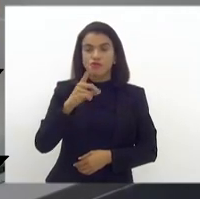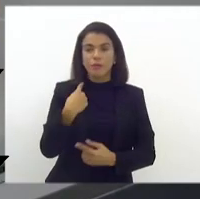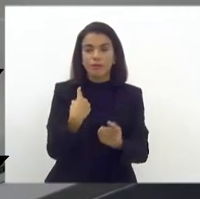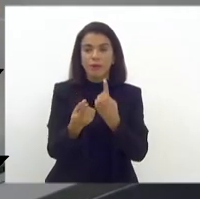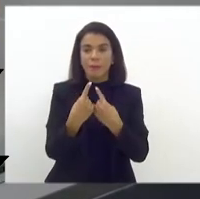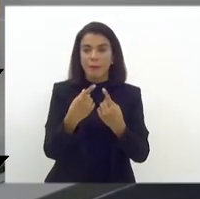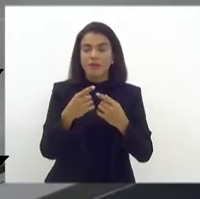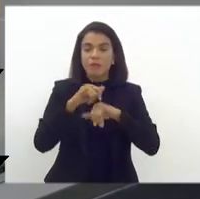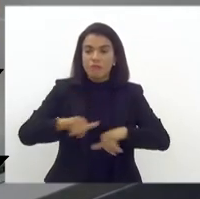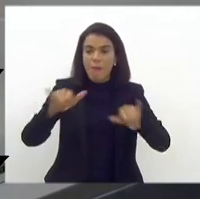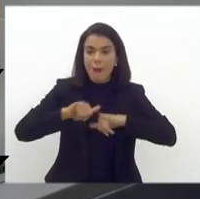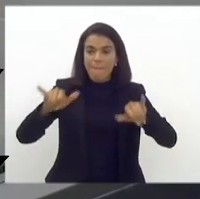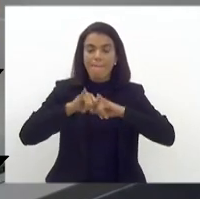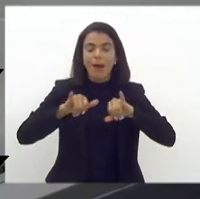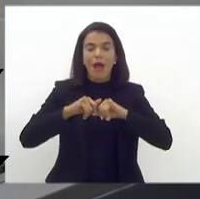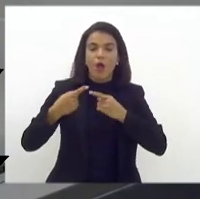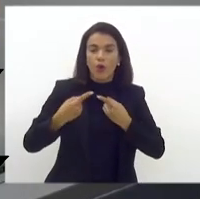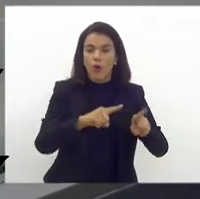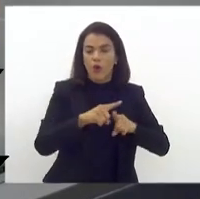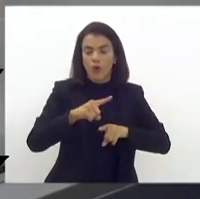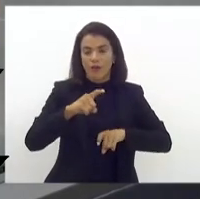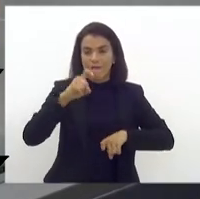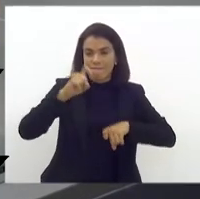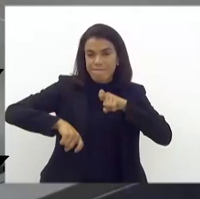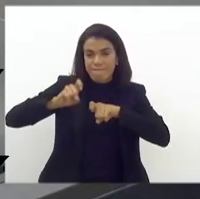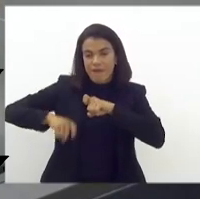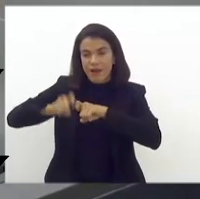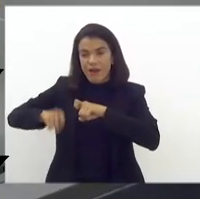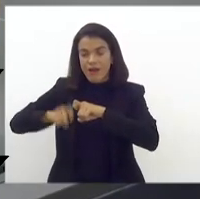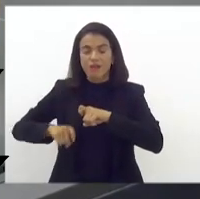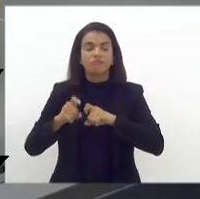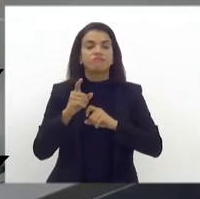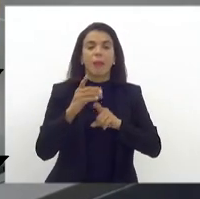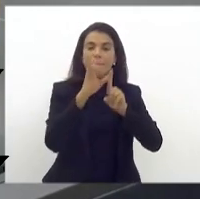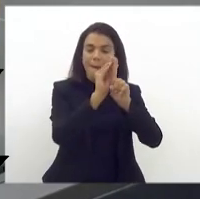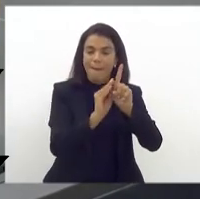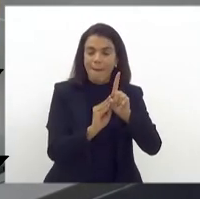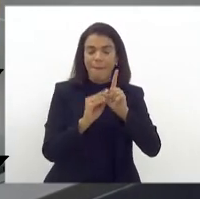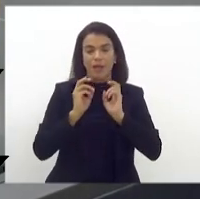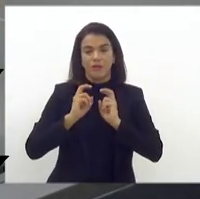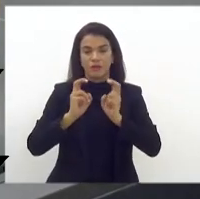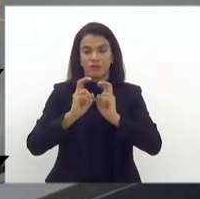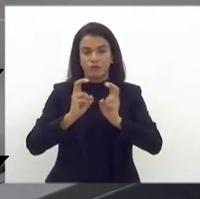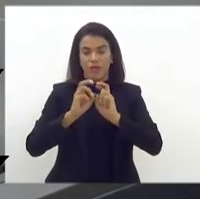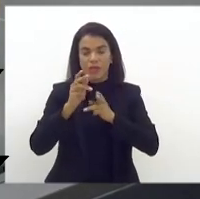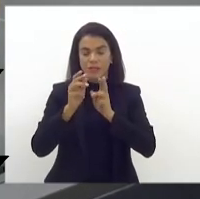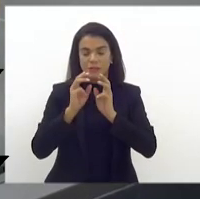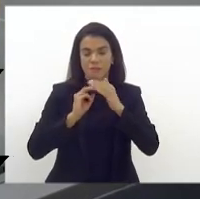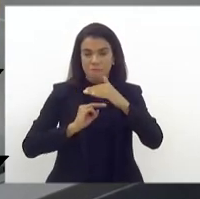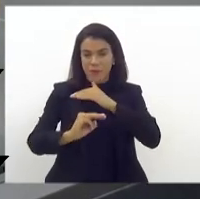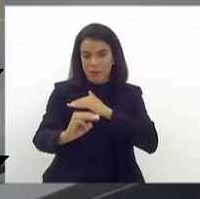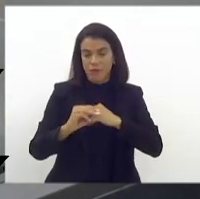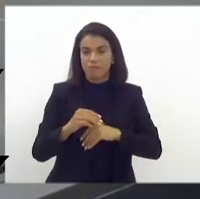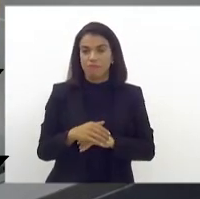permanente de campanhas contra a violência sexual nos monitores de vagões do metrô e trem no estado do Rio de Janeiro. O